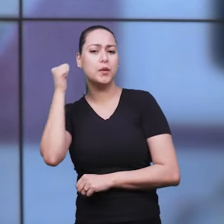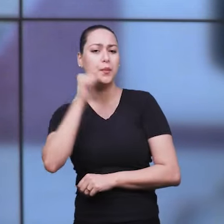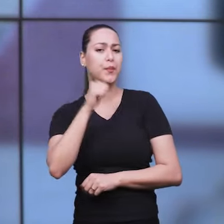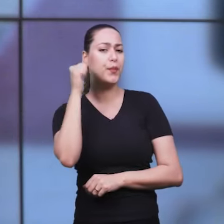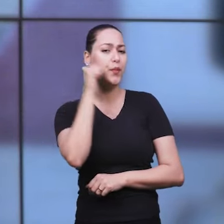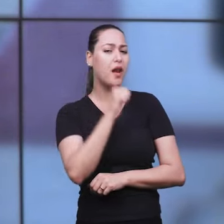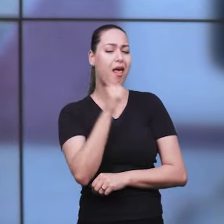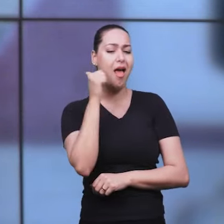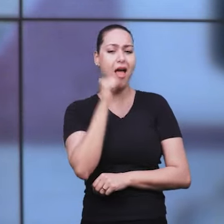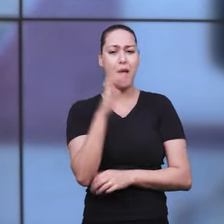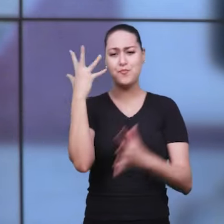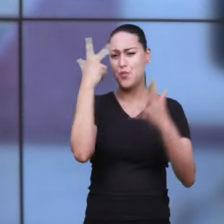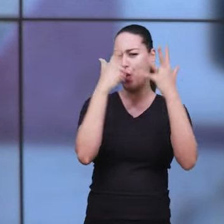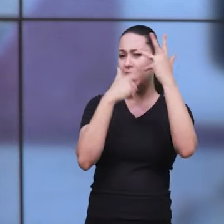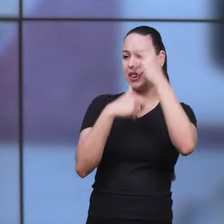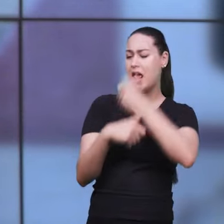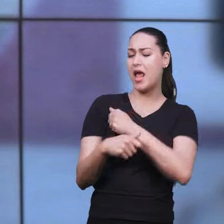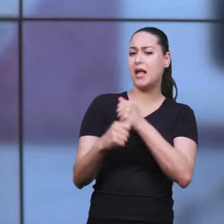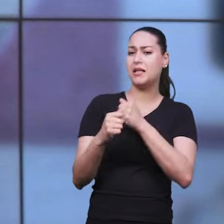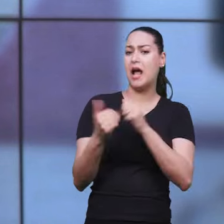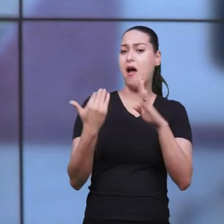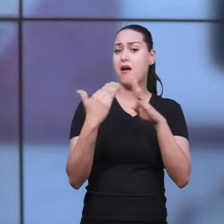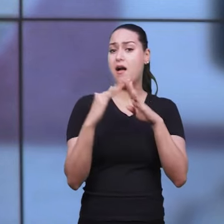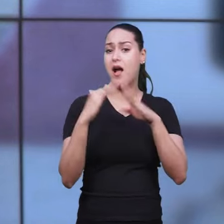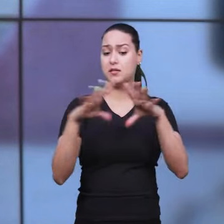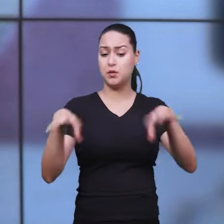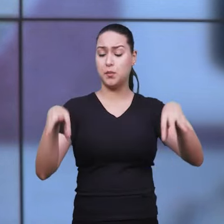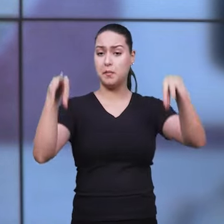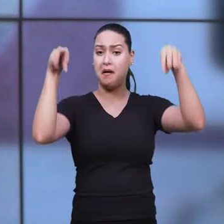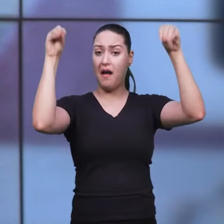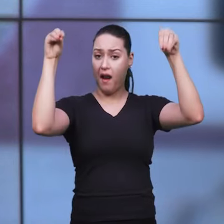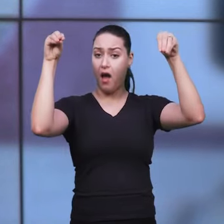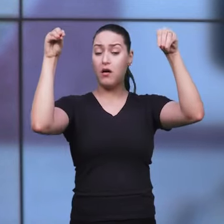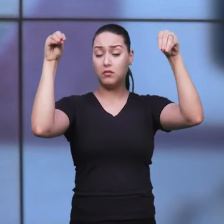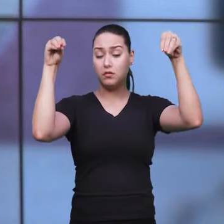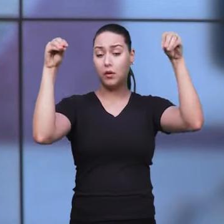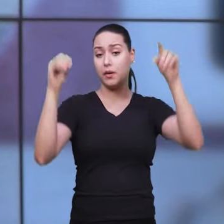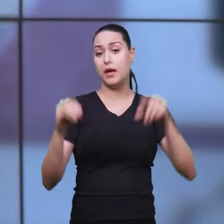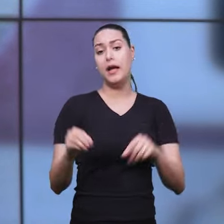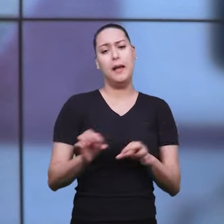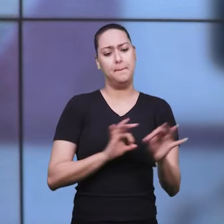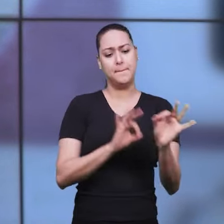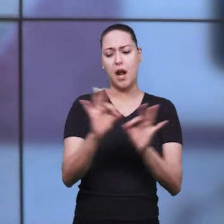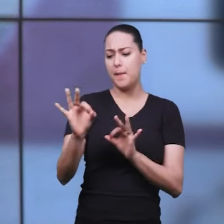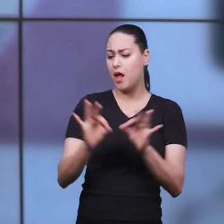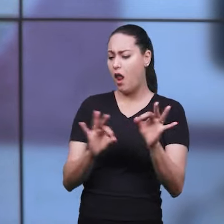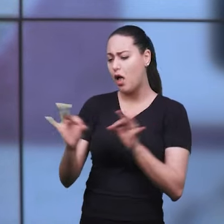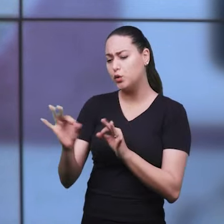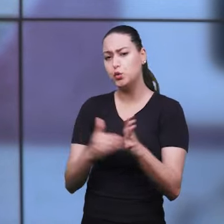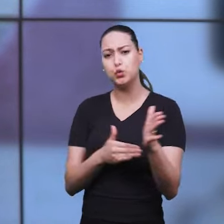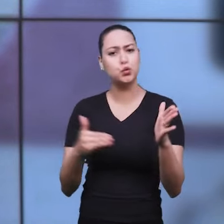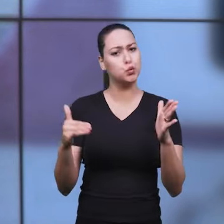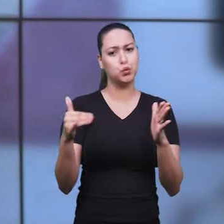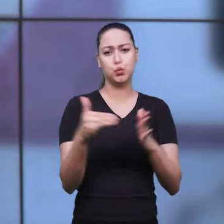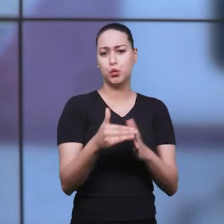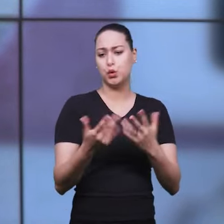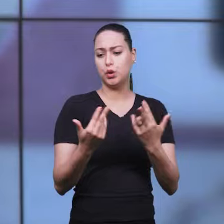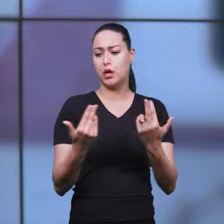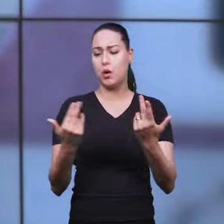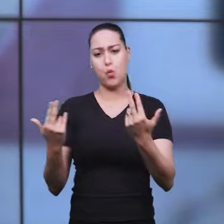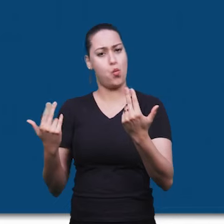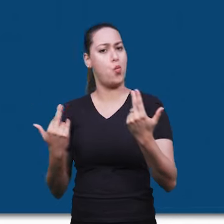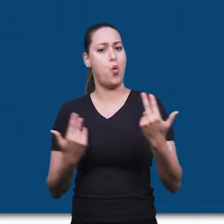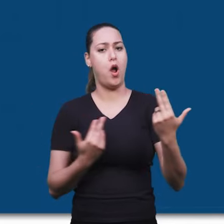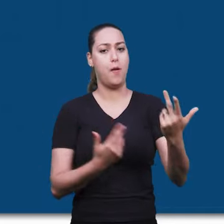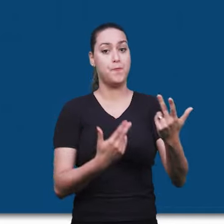virgens e formosas à vista, foi morar no palácio de Susã e recebeu o mesmo preparo que as demais moças.